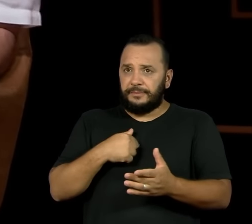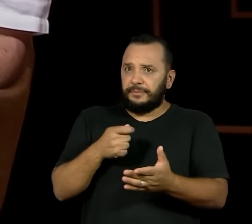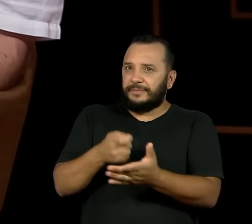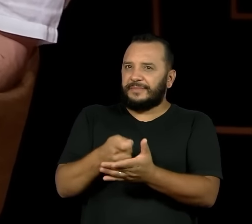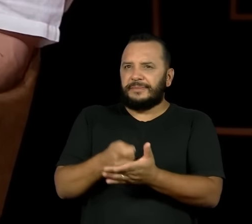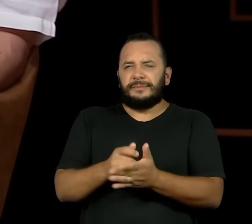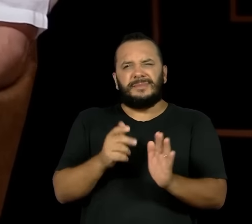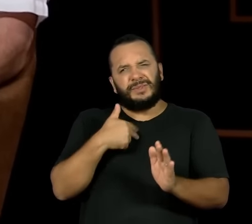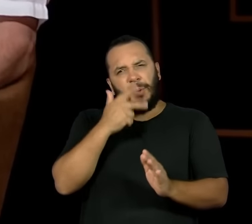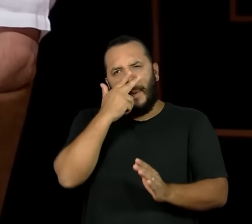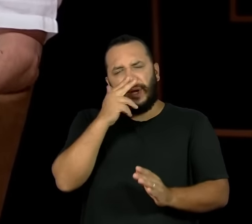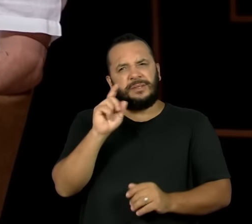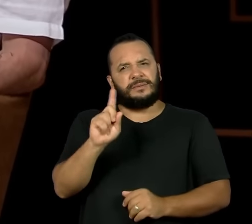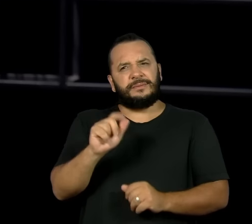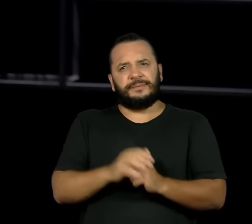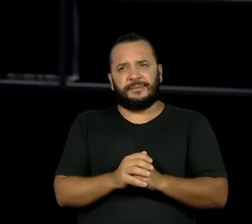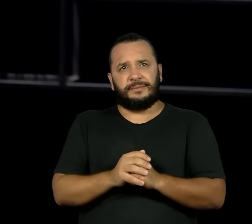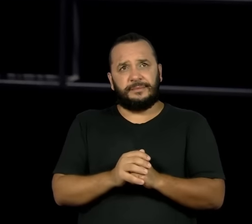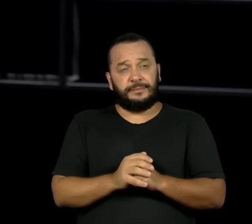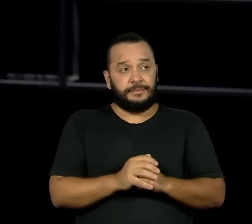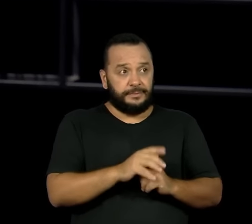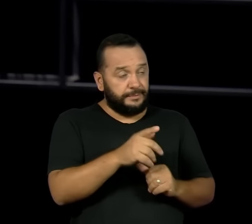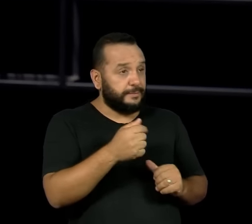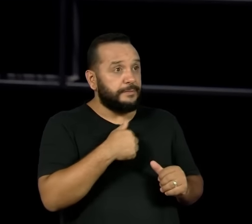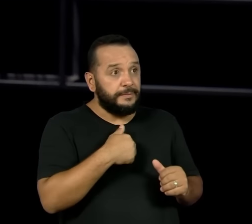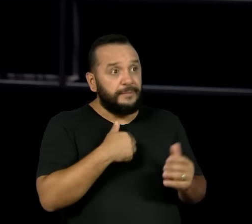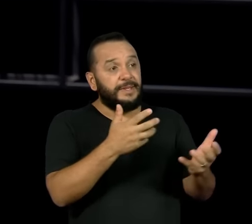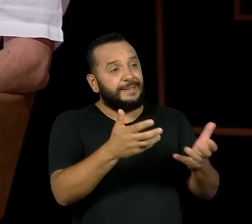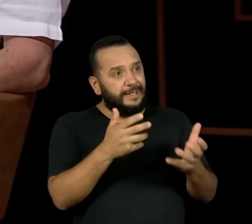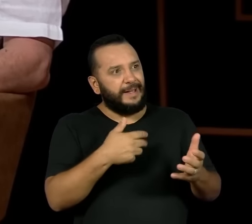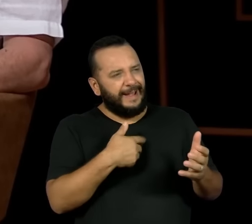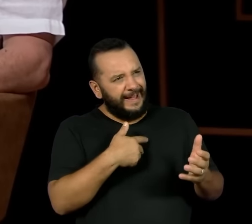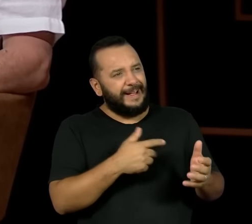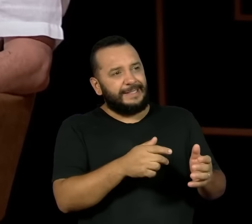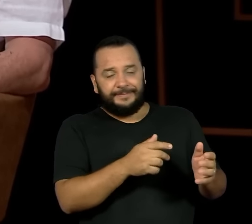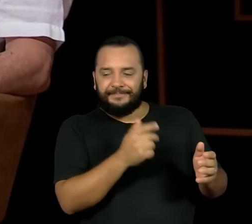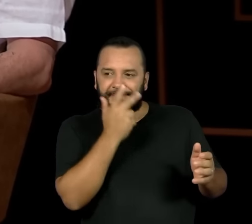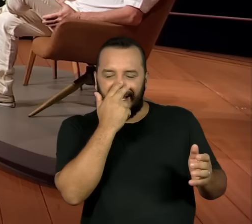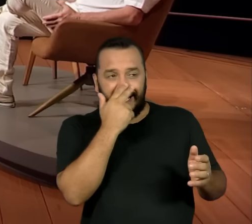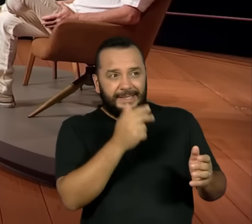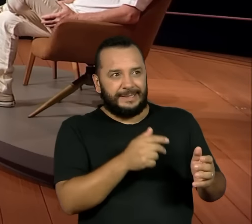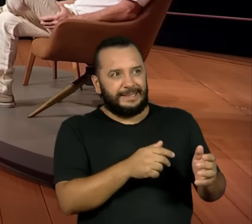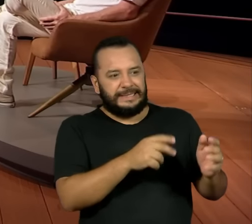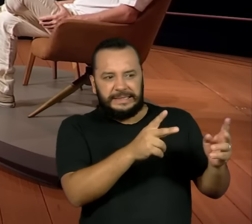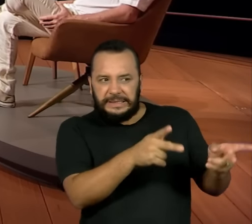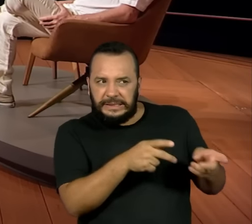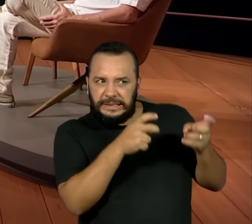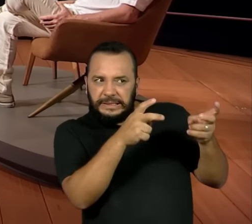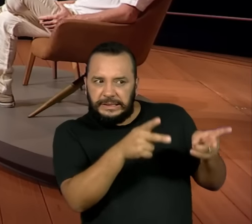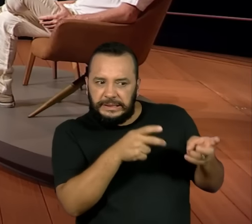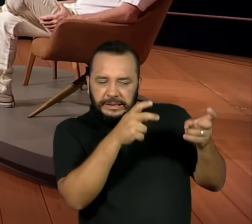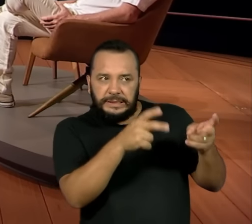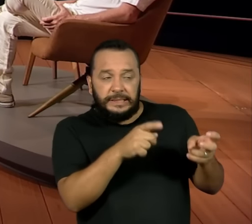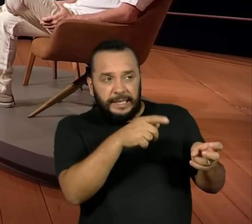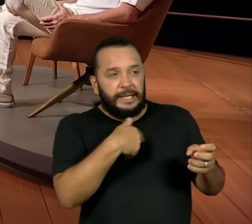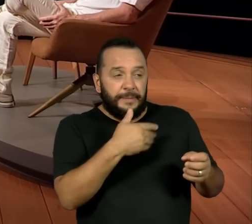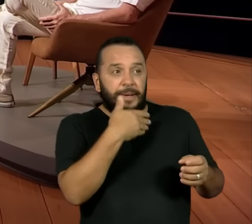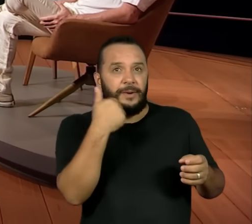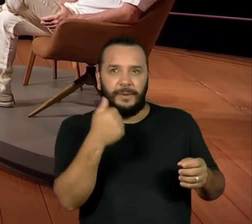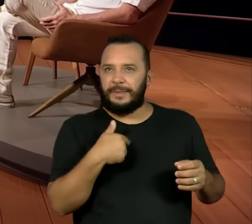assim eh é uma exigência de tirar o melhor do ator talvez é Só não concordo que façam diferente do